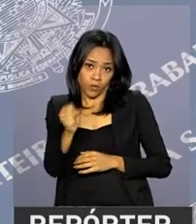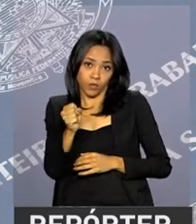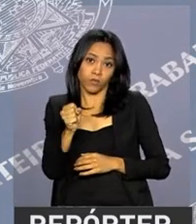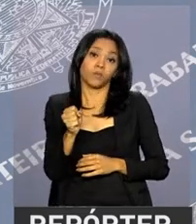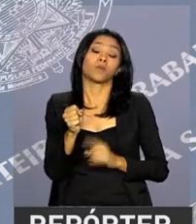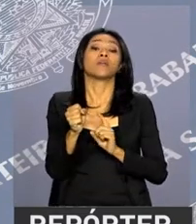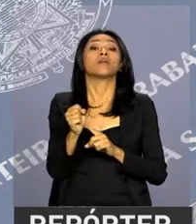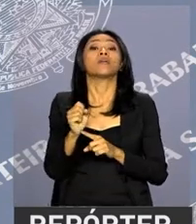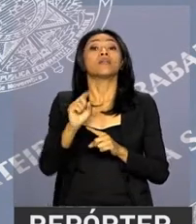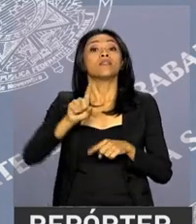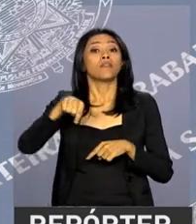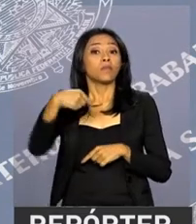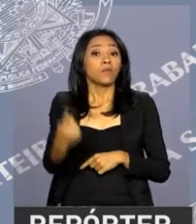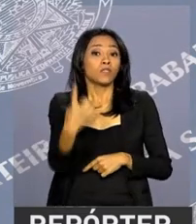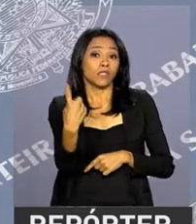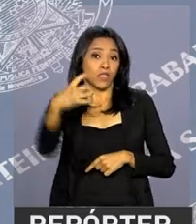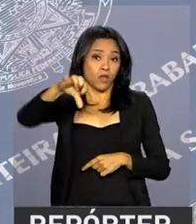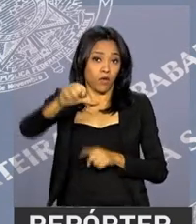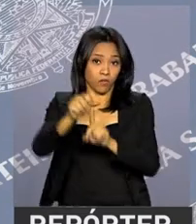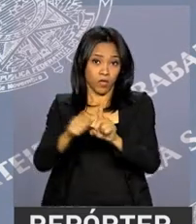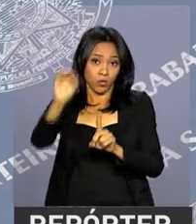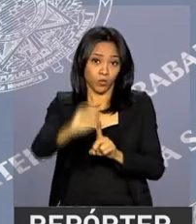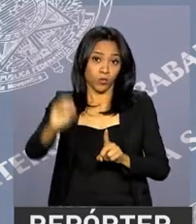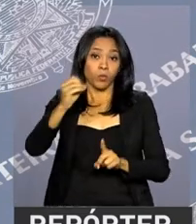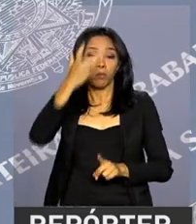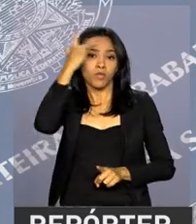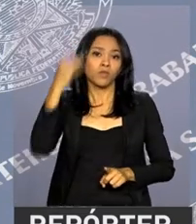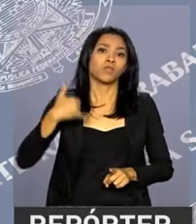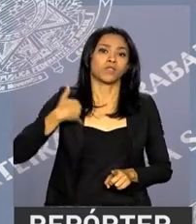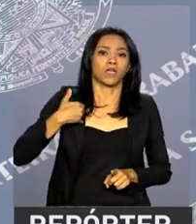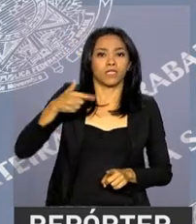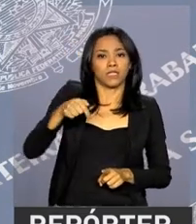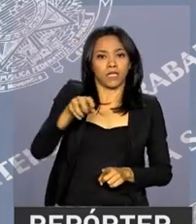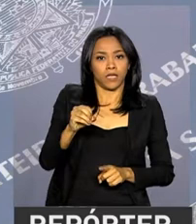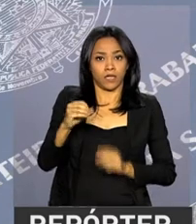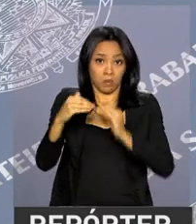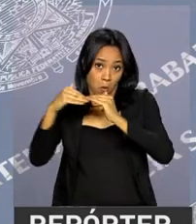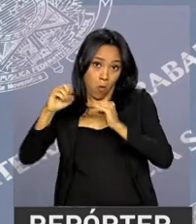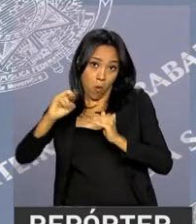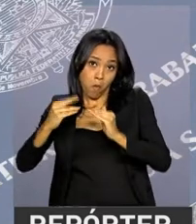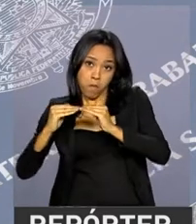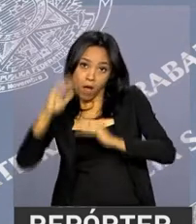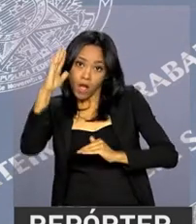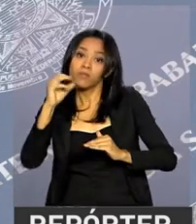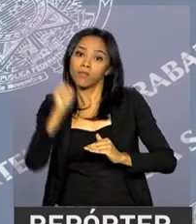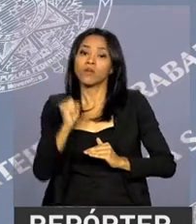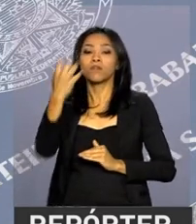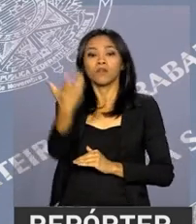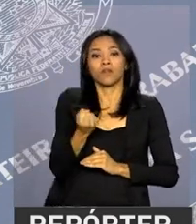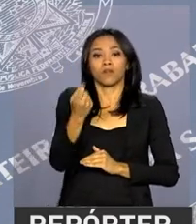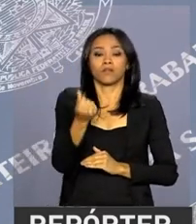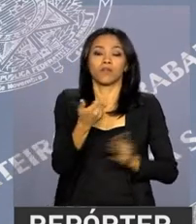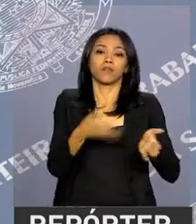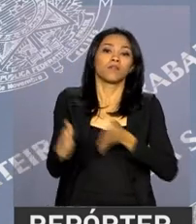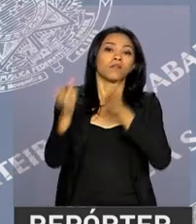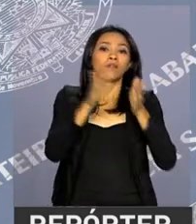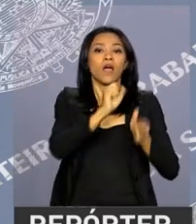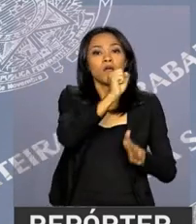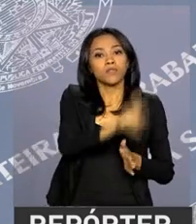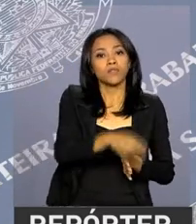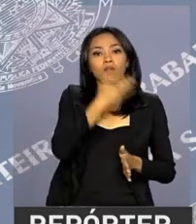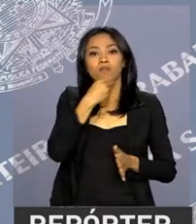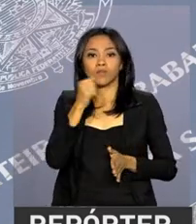a partir de 19 de outubro pessoas com 70 anos ou mais poderão sacar os valores aposentados e aposentadas